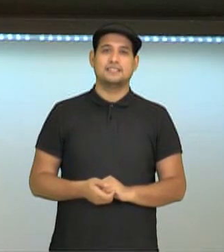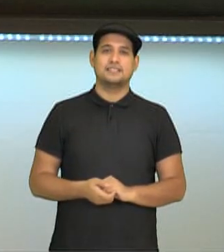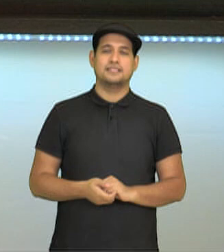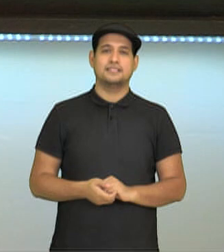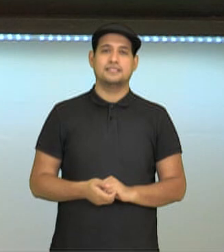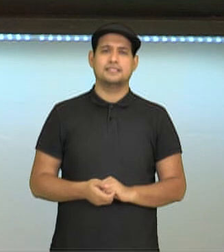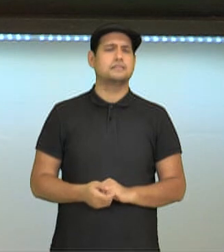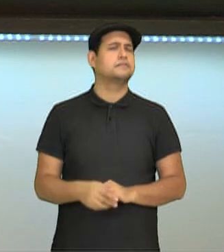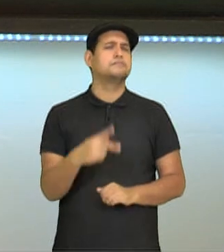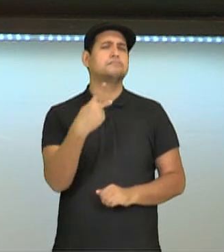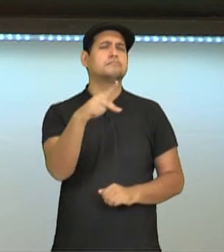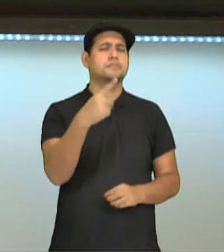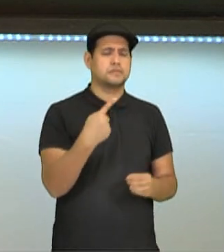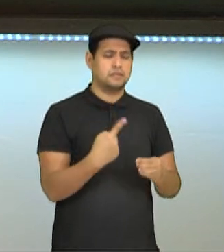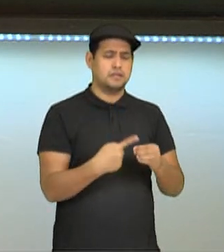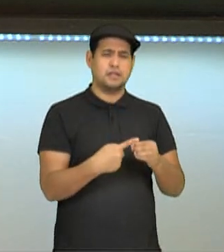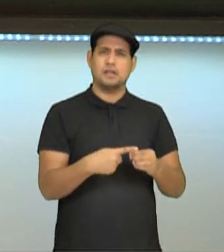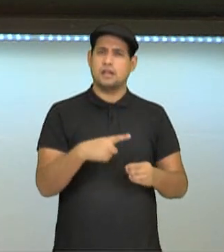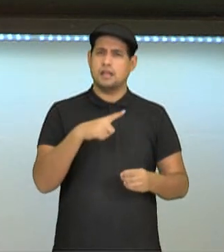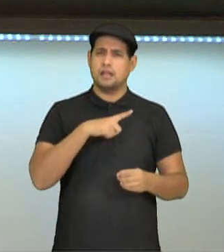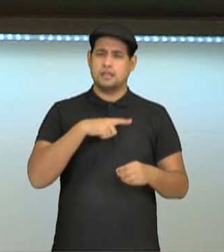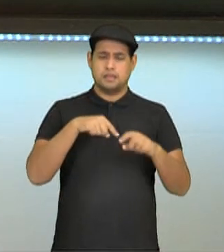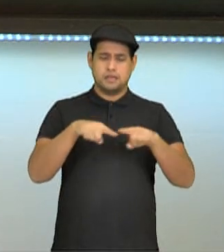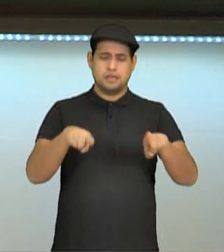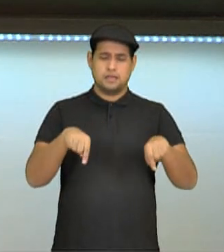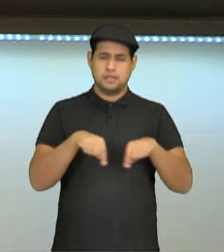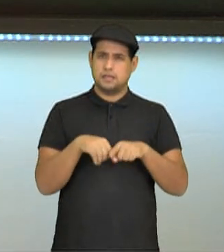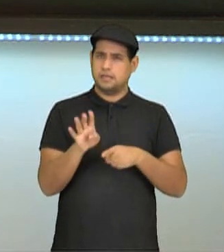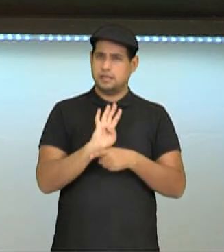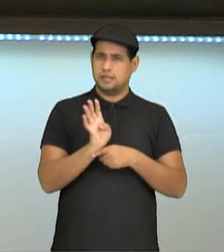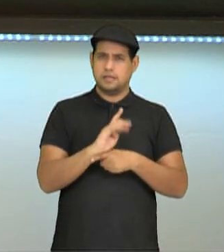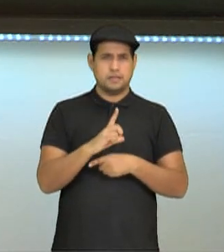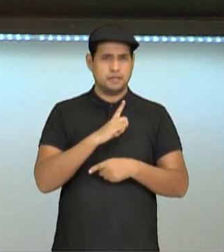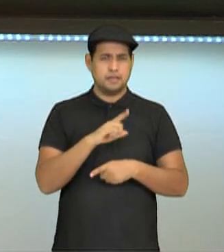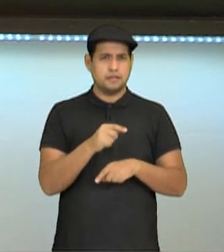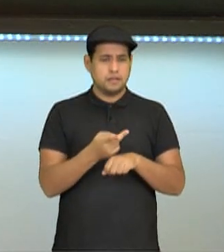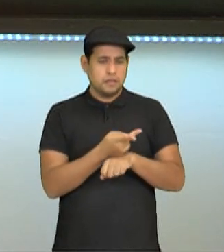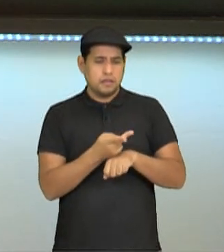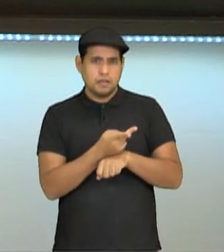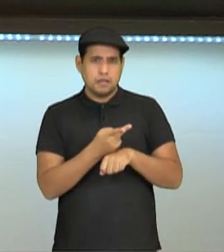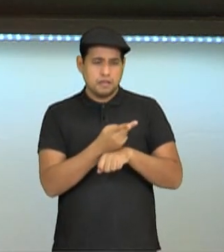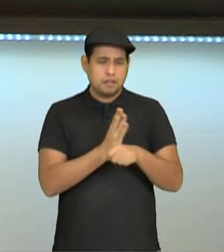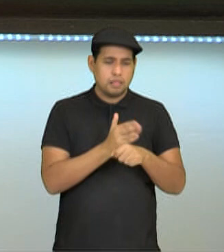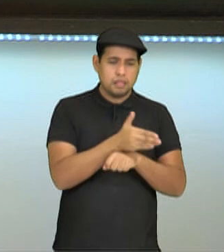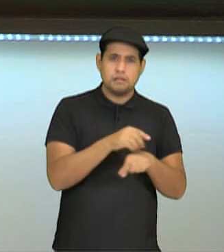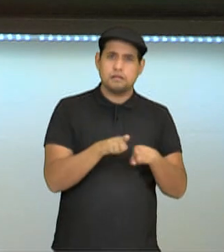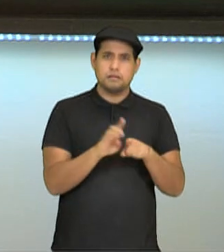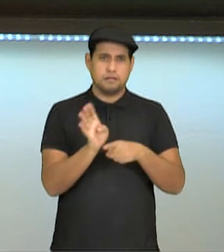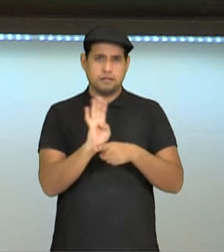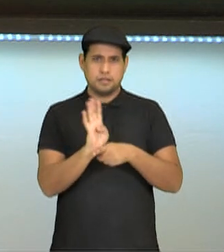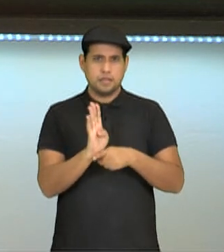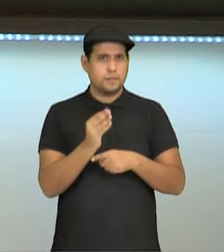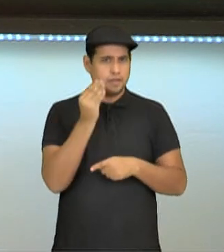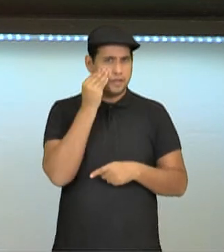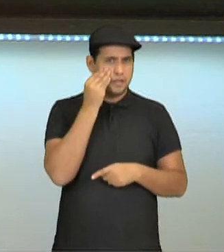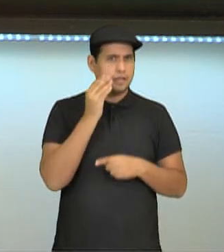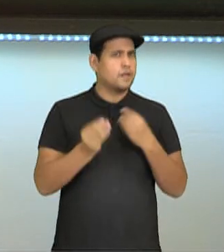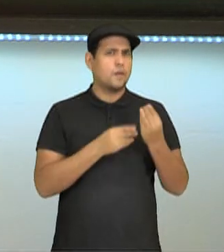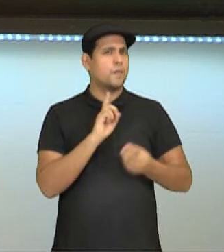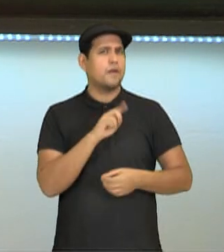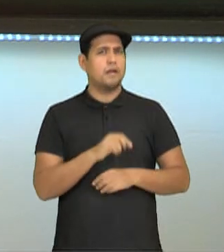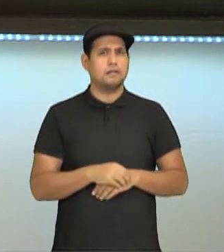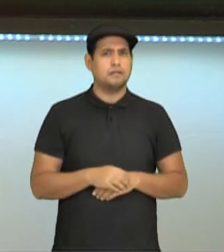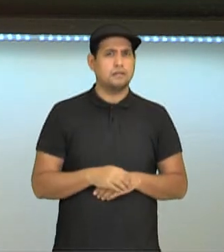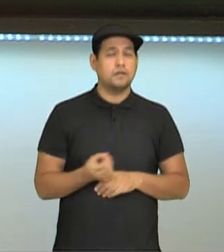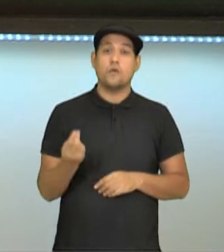E na sua cidade, existem salas de cinema? Você procura frequentar os cinemas, né? Como que é?